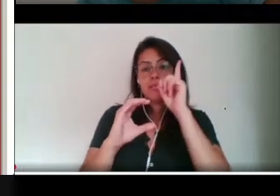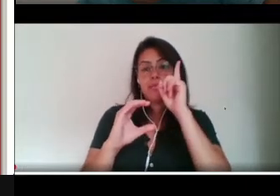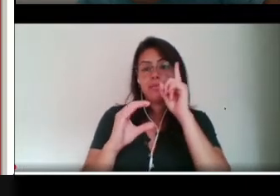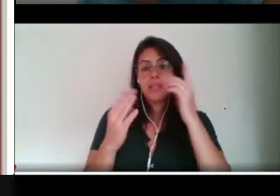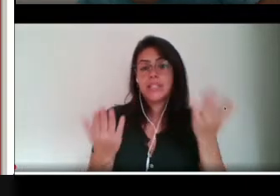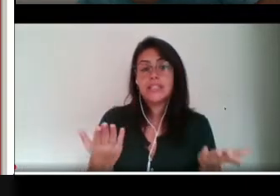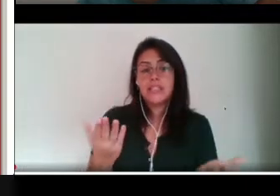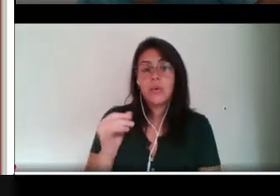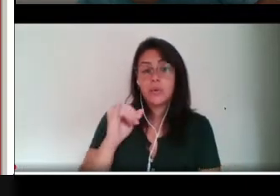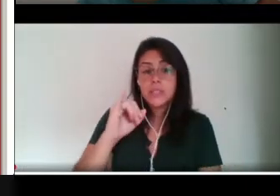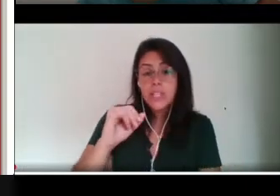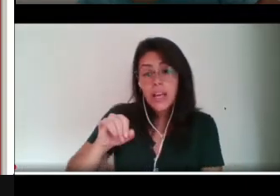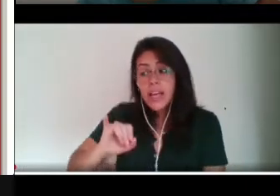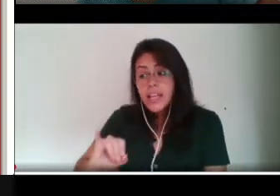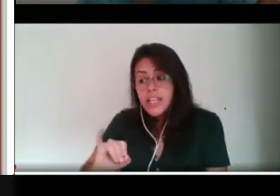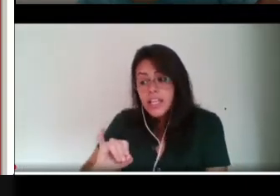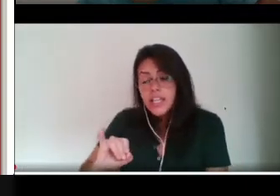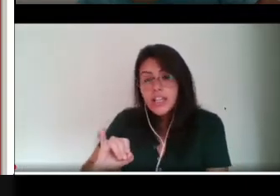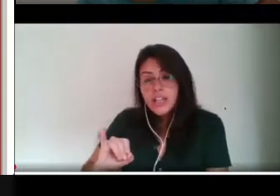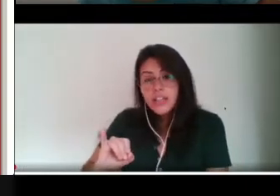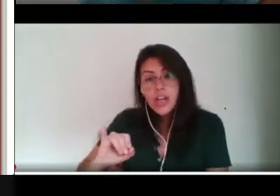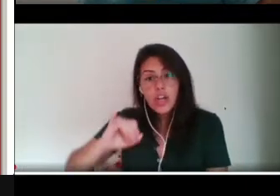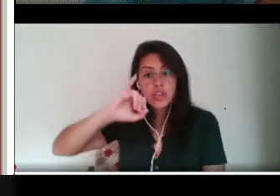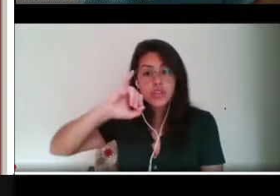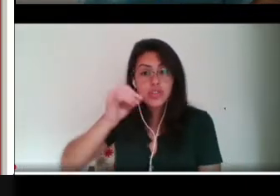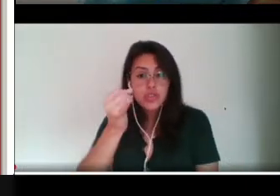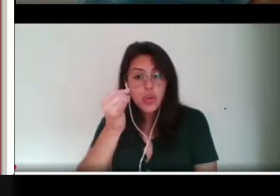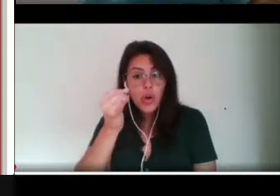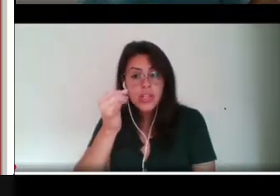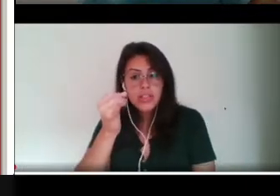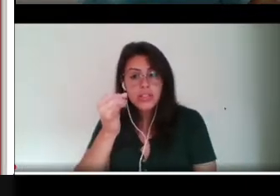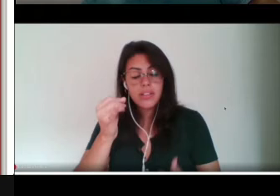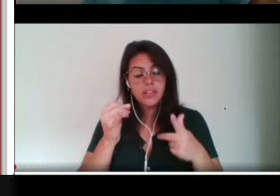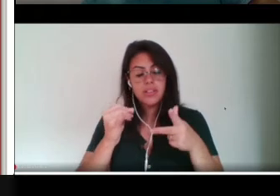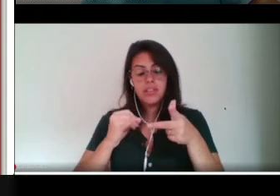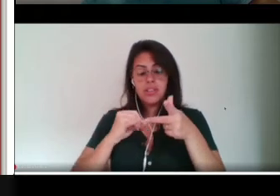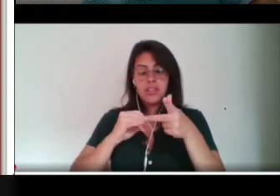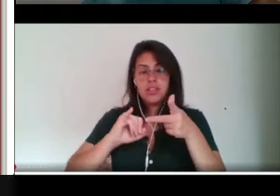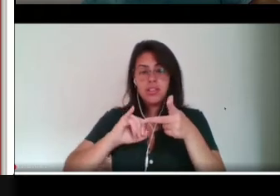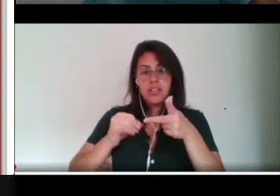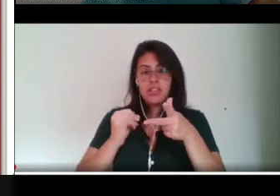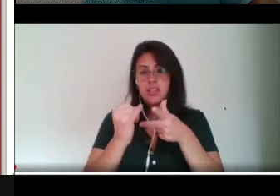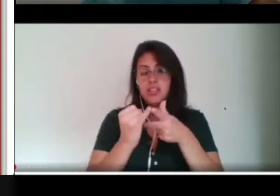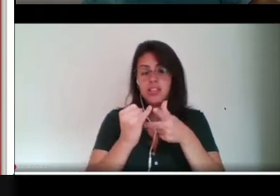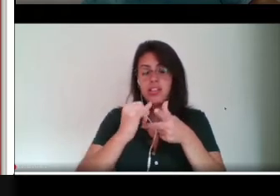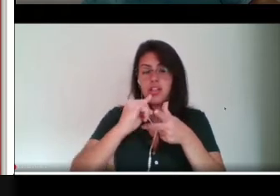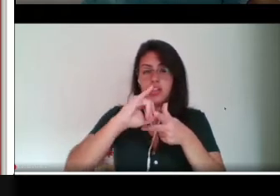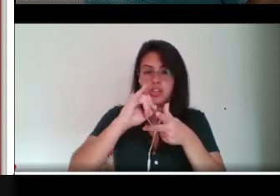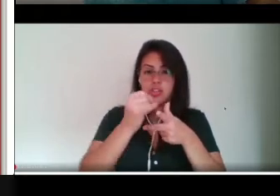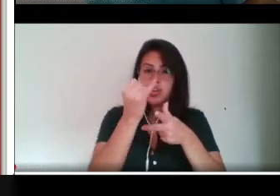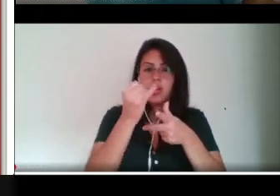I e isso aqui for J, né? O C vai estar na direção K.